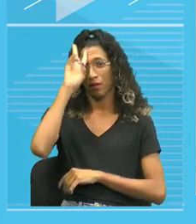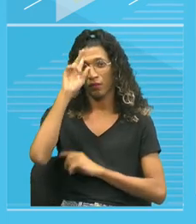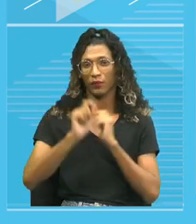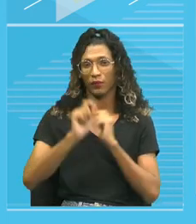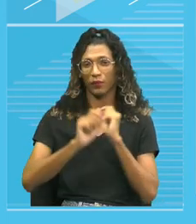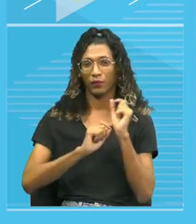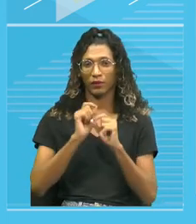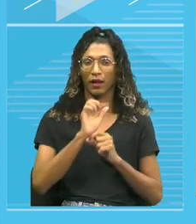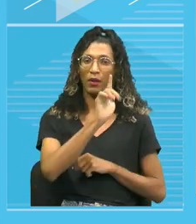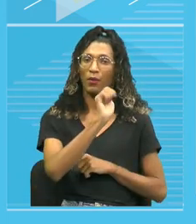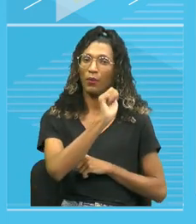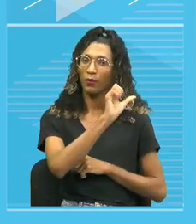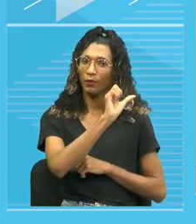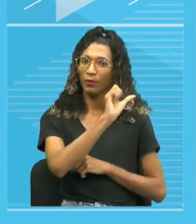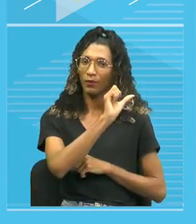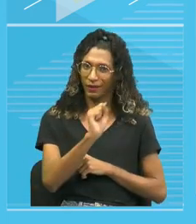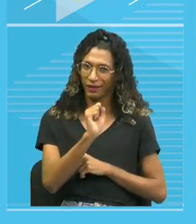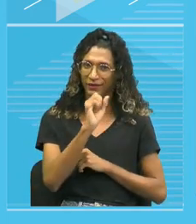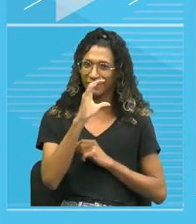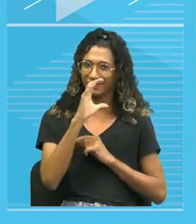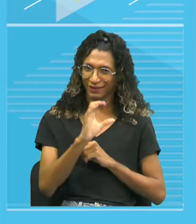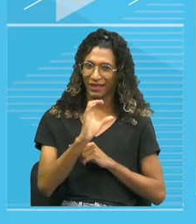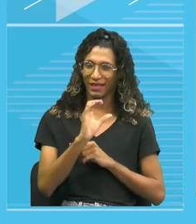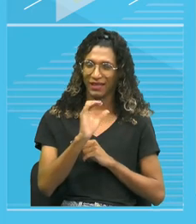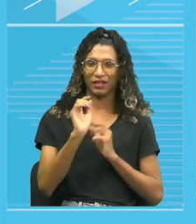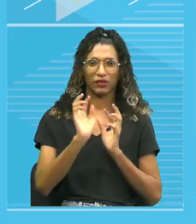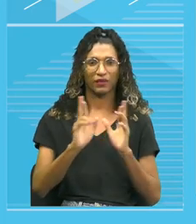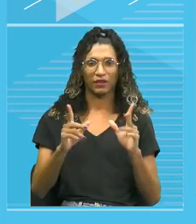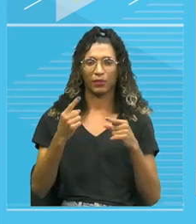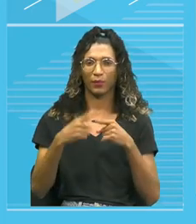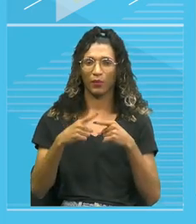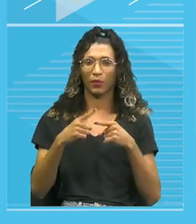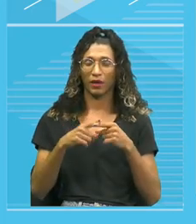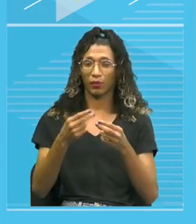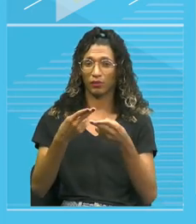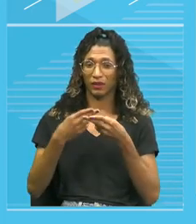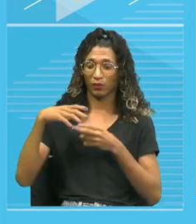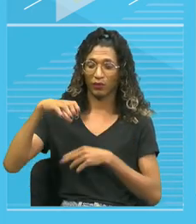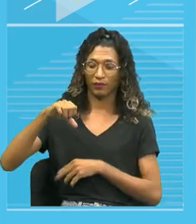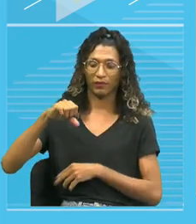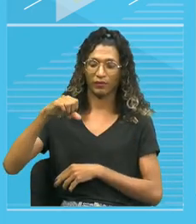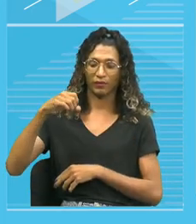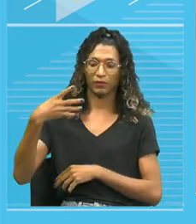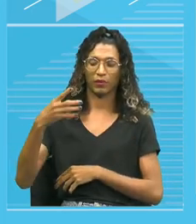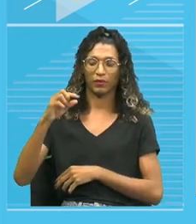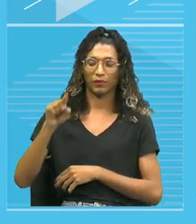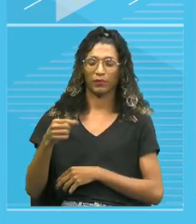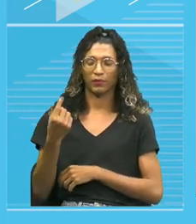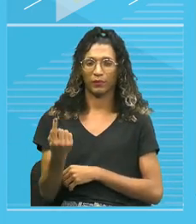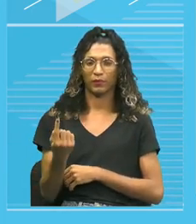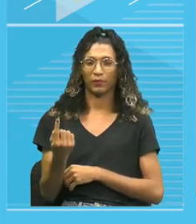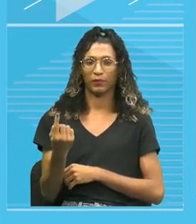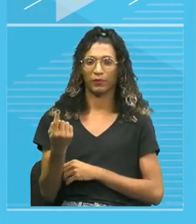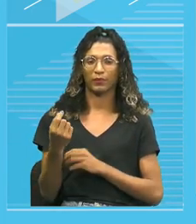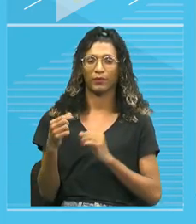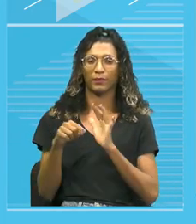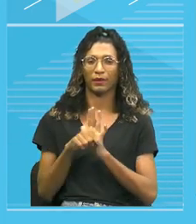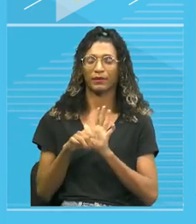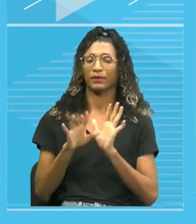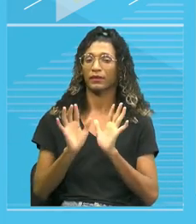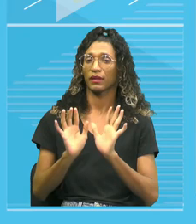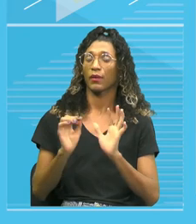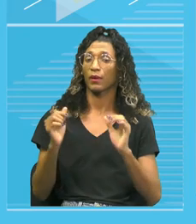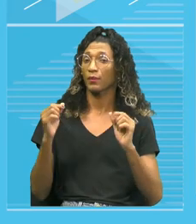o valor do gás carbônico está diferente porque eu peguei o 94.1 - 94.1 e